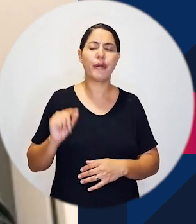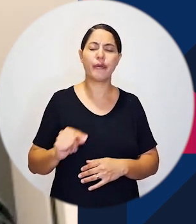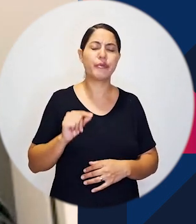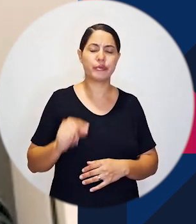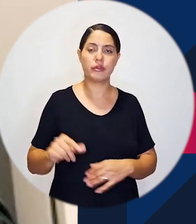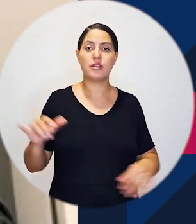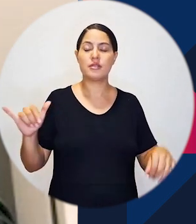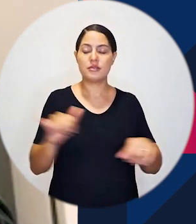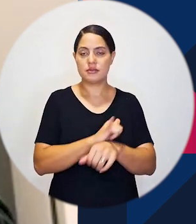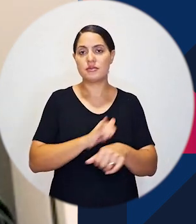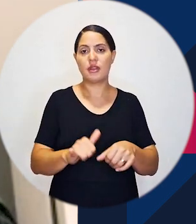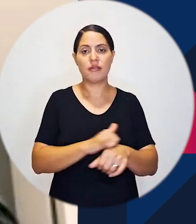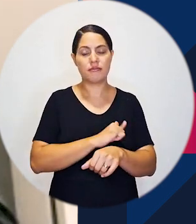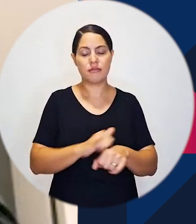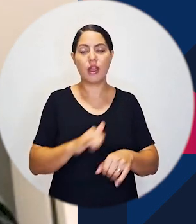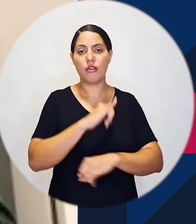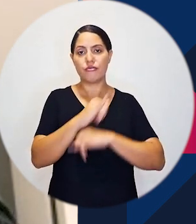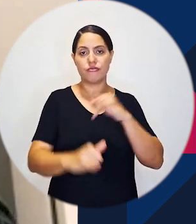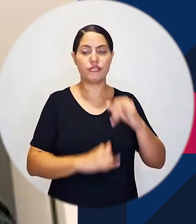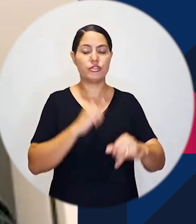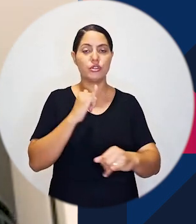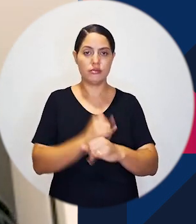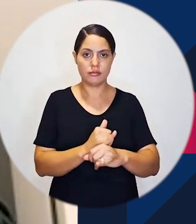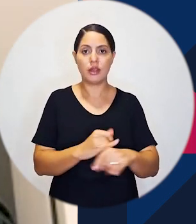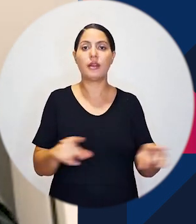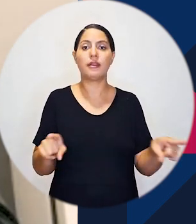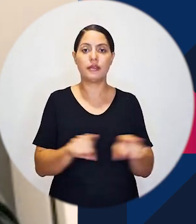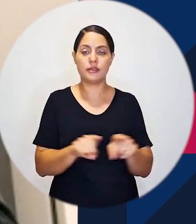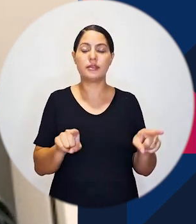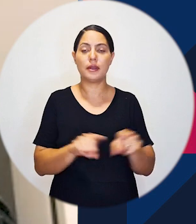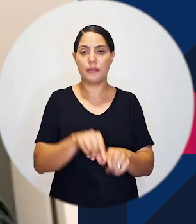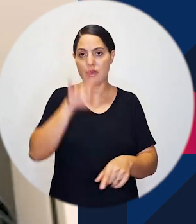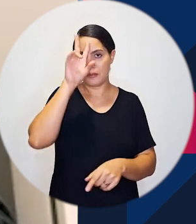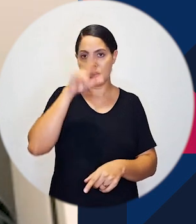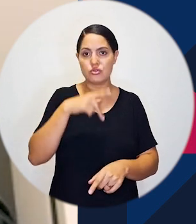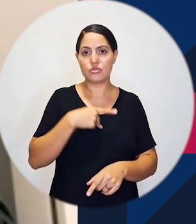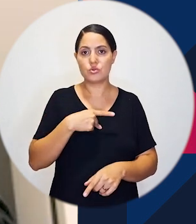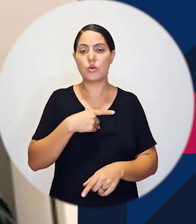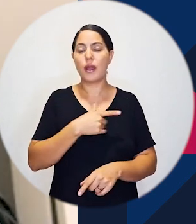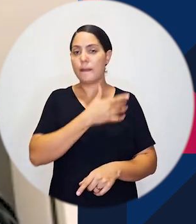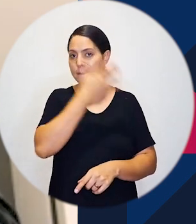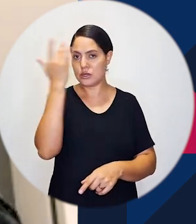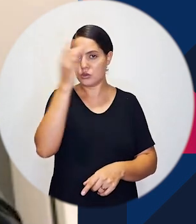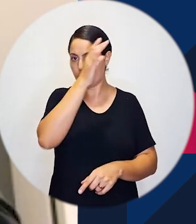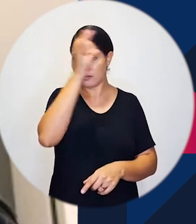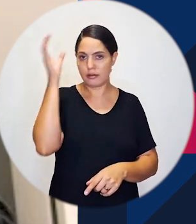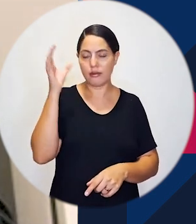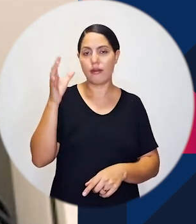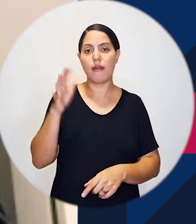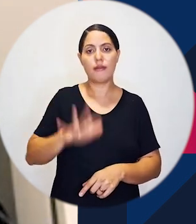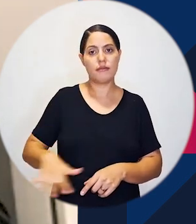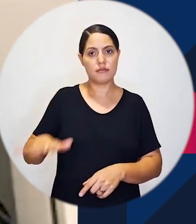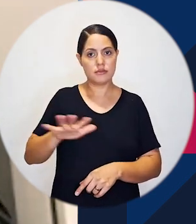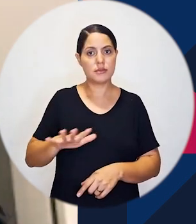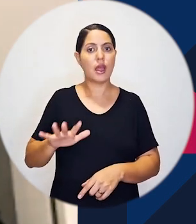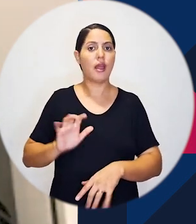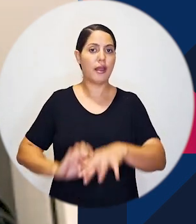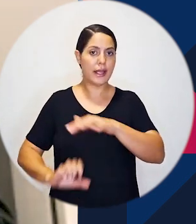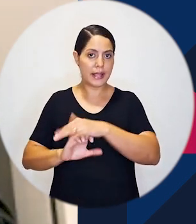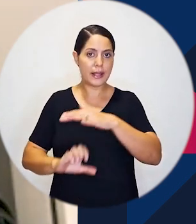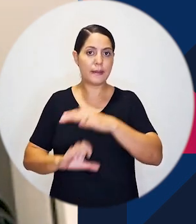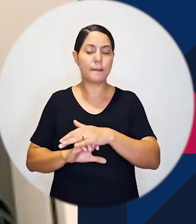serem expedidas pela via eletrônica e intimações pessoais de nossos clientes, pessoas jurídicas, também